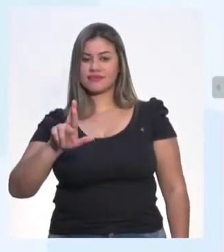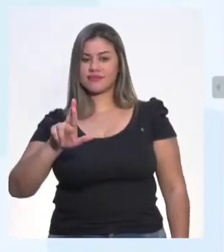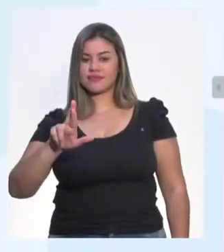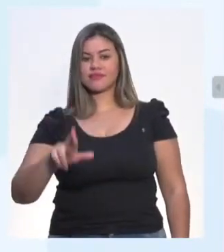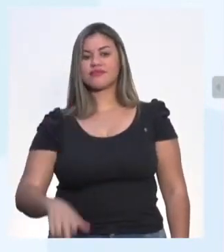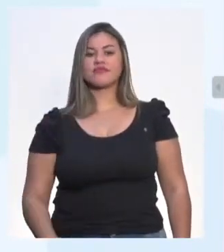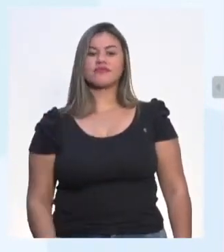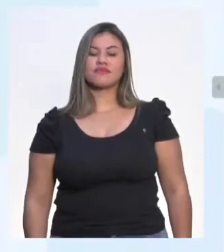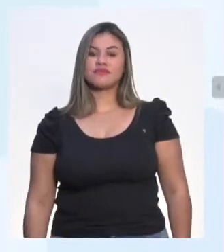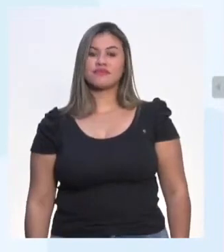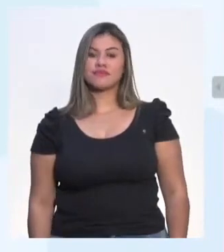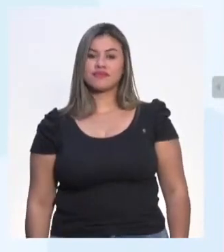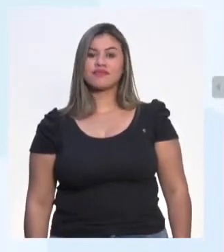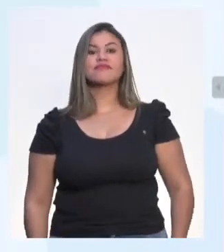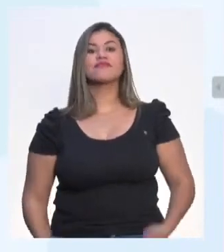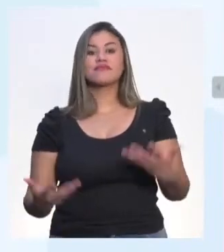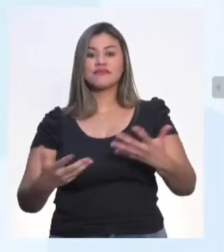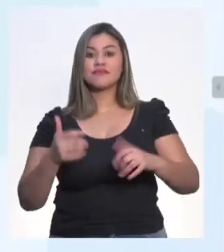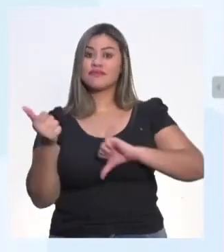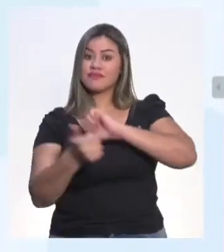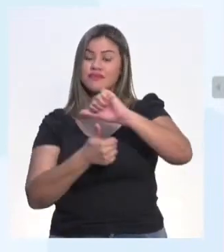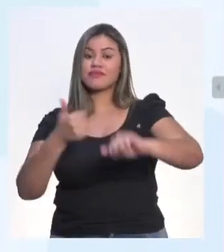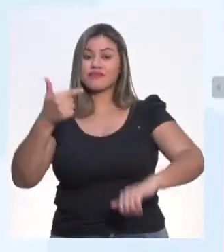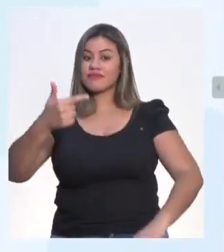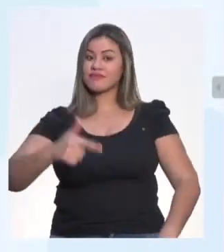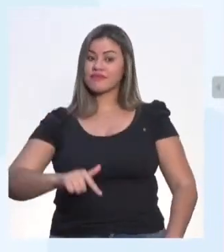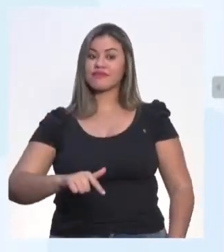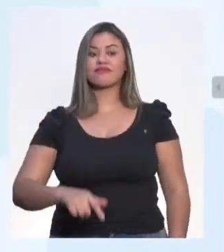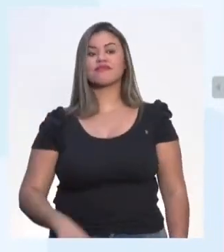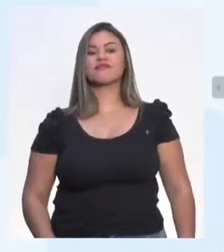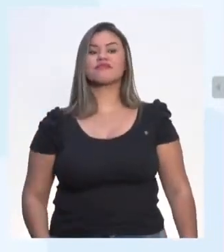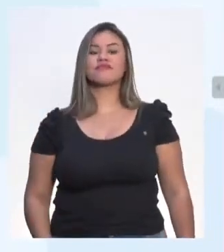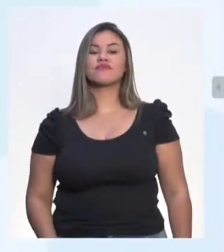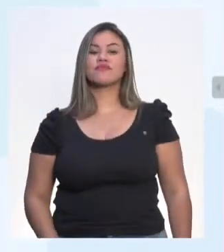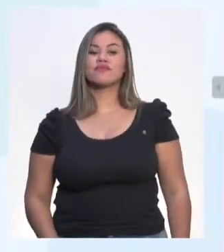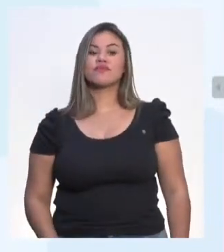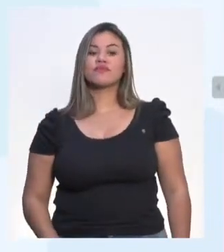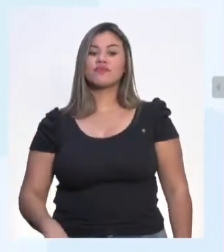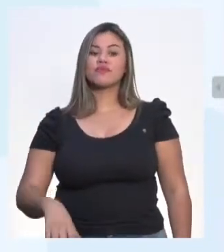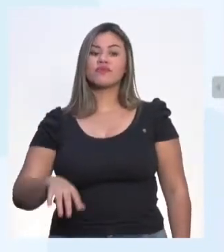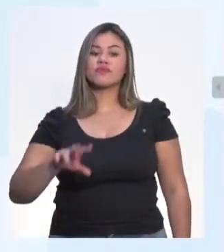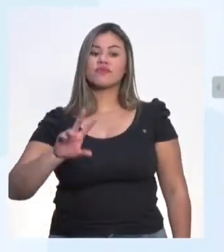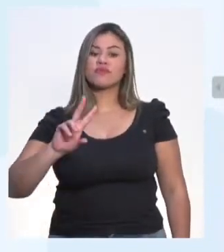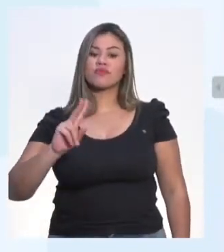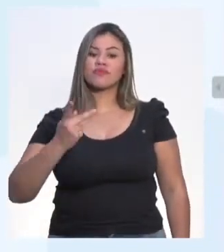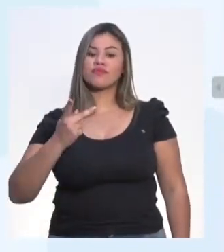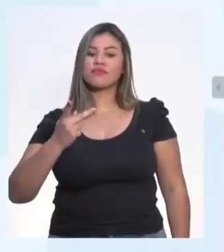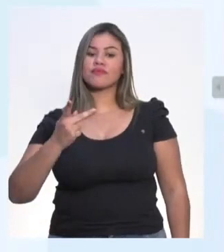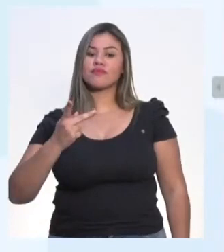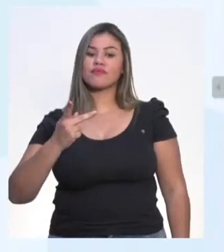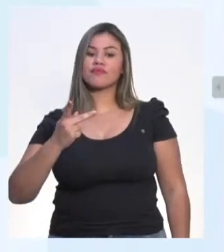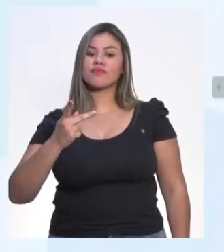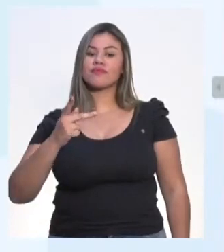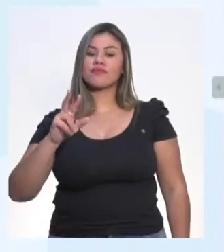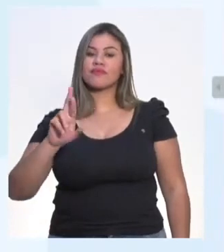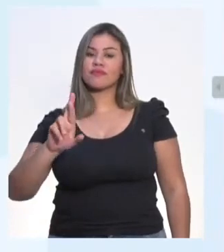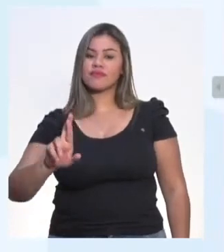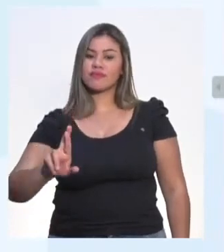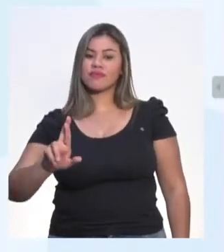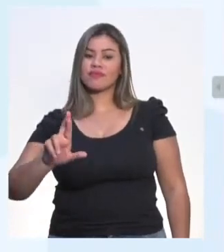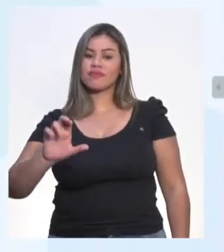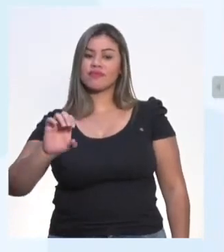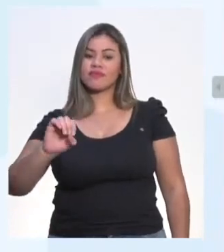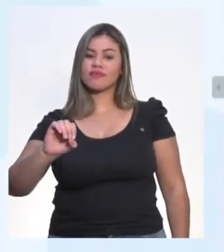H-O-A-R. Muito bem. Agora, na segunda posição, ao invés de O, vou colocar o